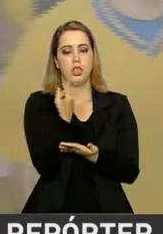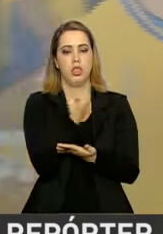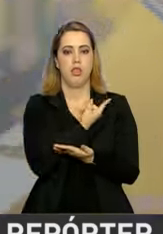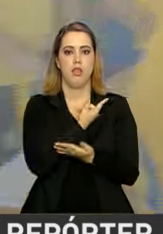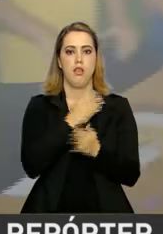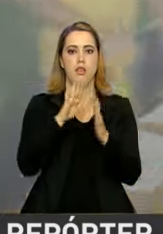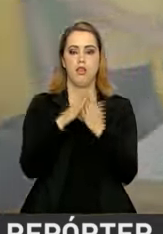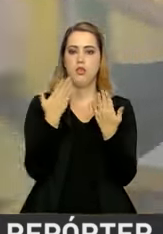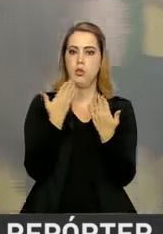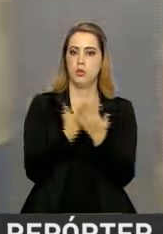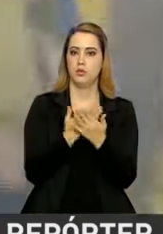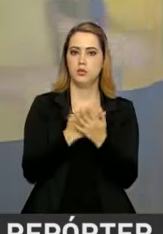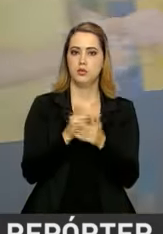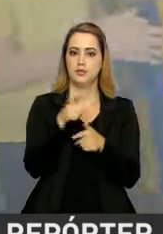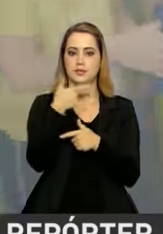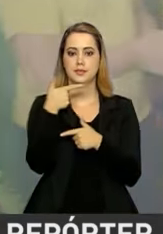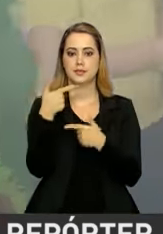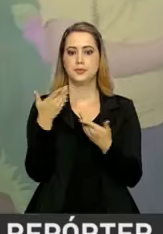um